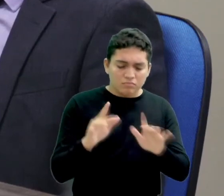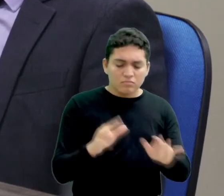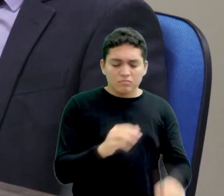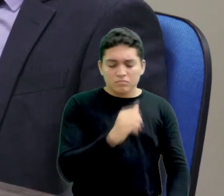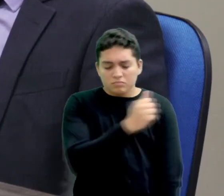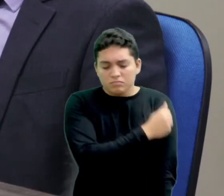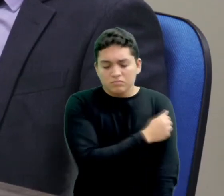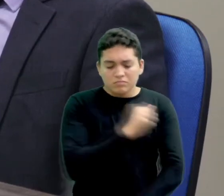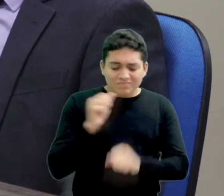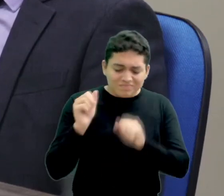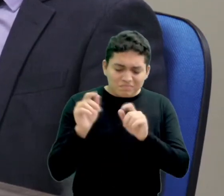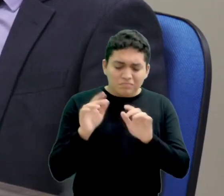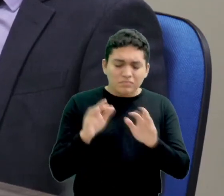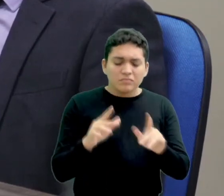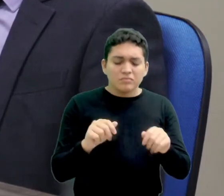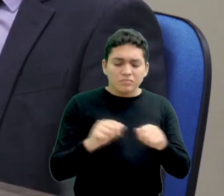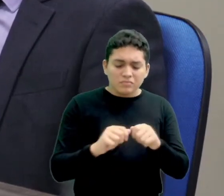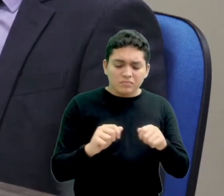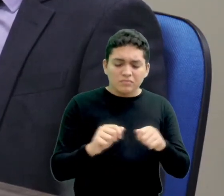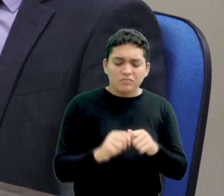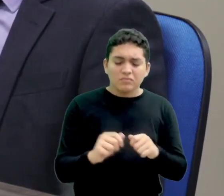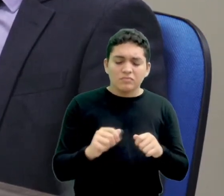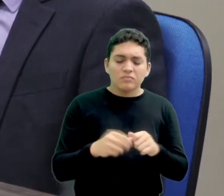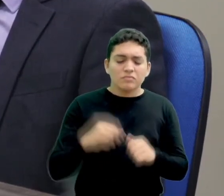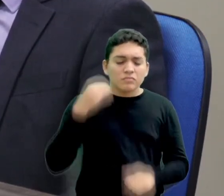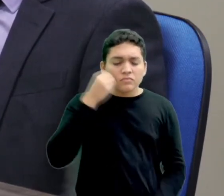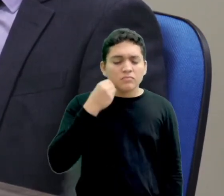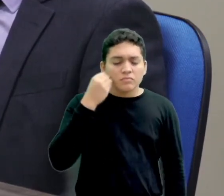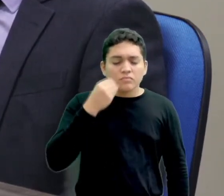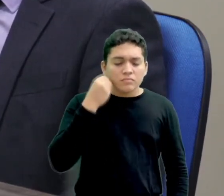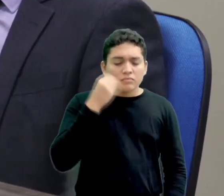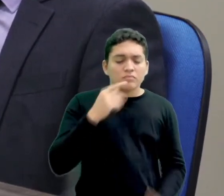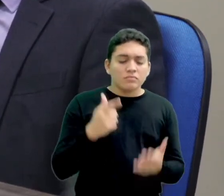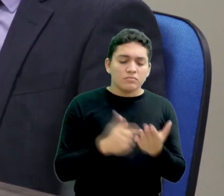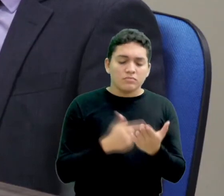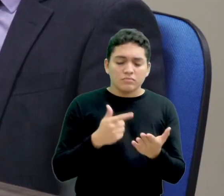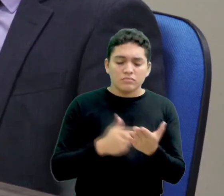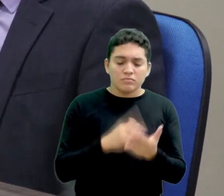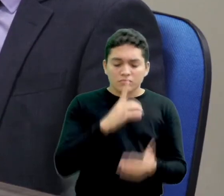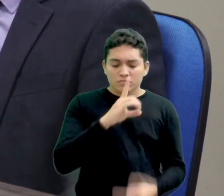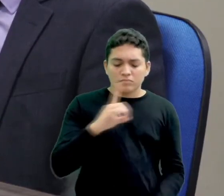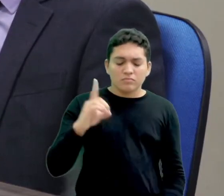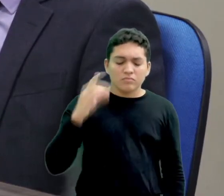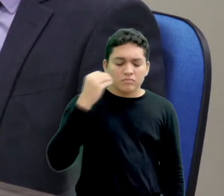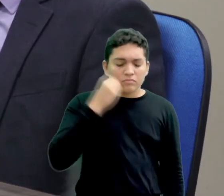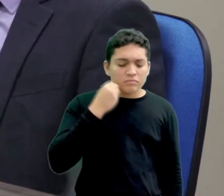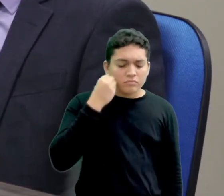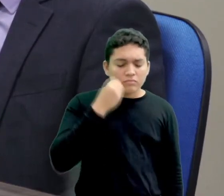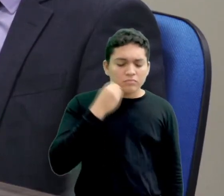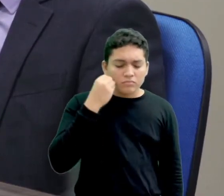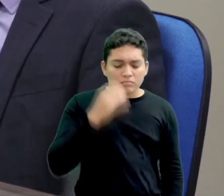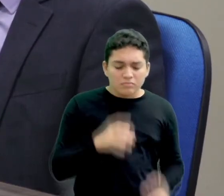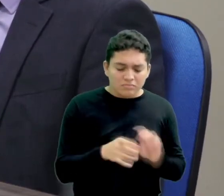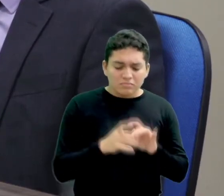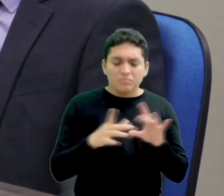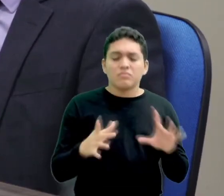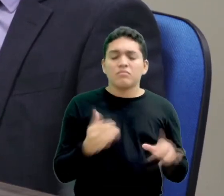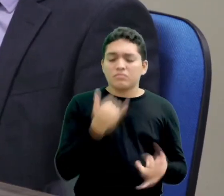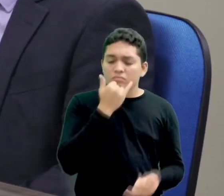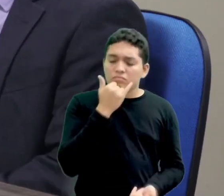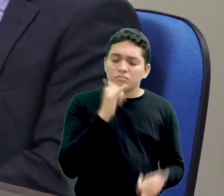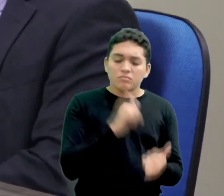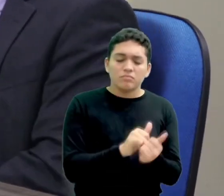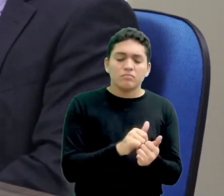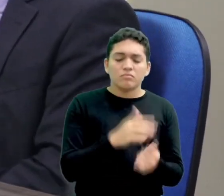meu Senhor, façam proveito desta lição, ó Deus, e aproveitem para liberar perdão, meu